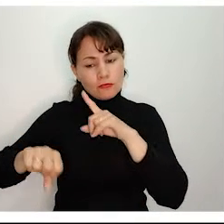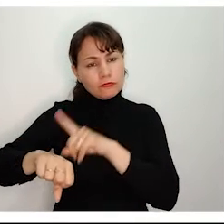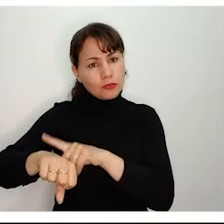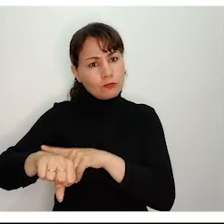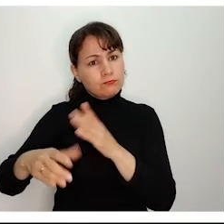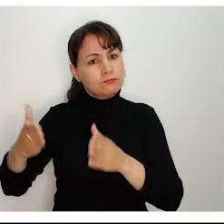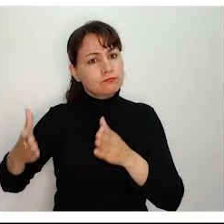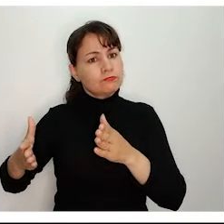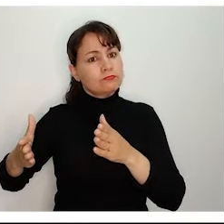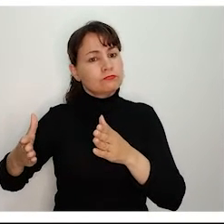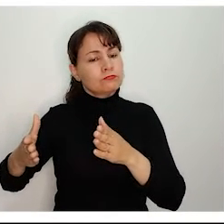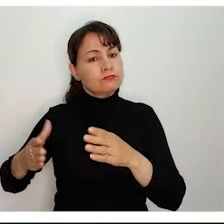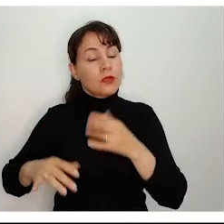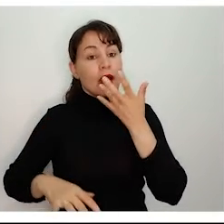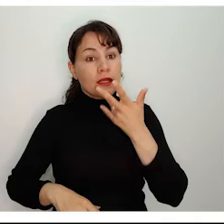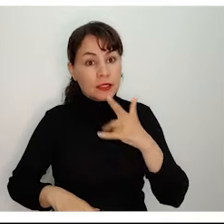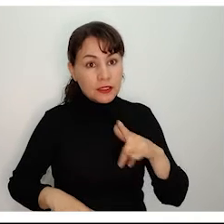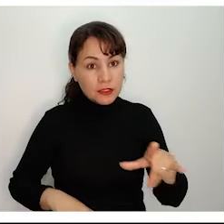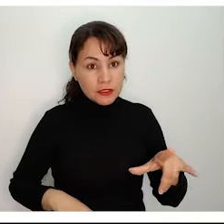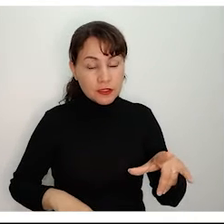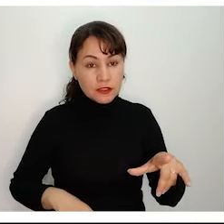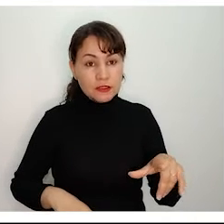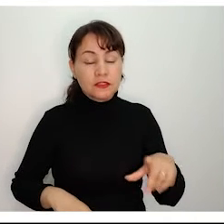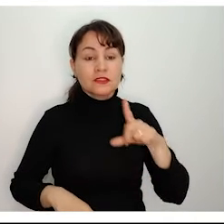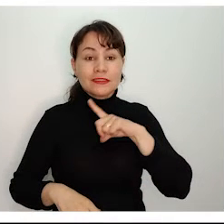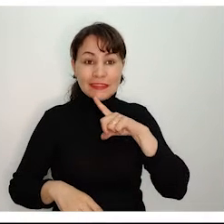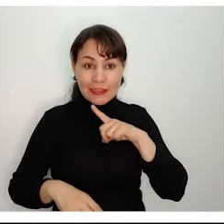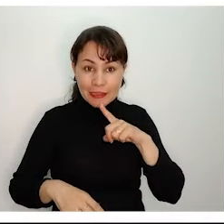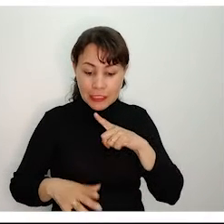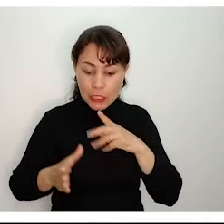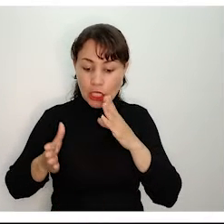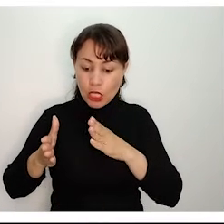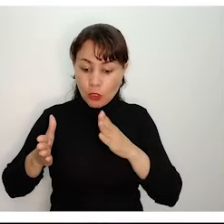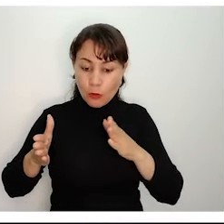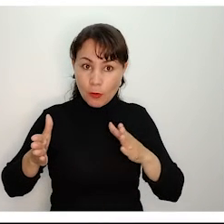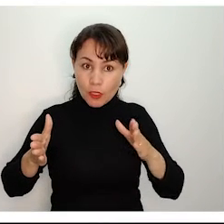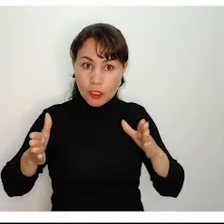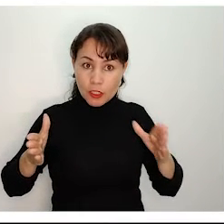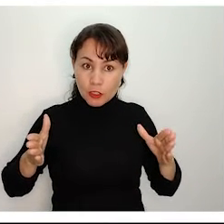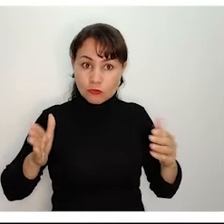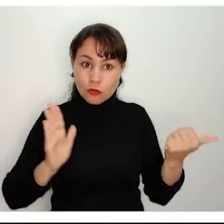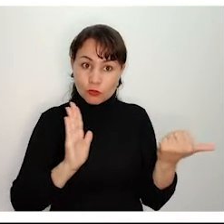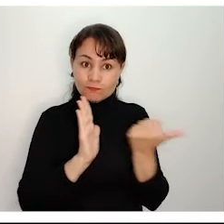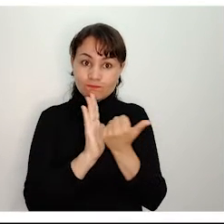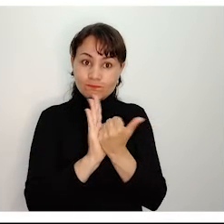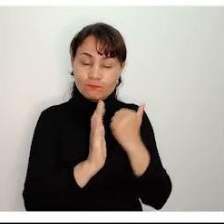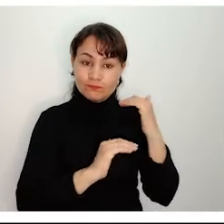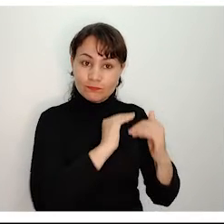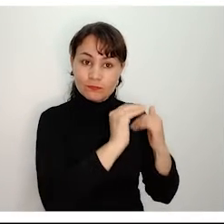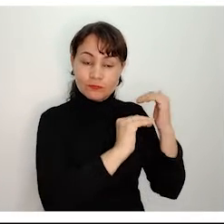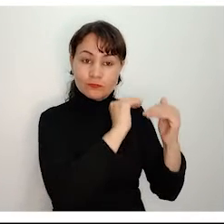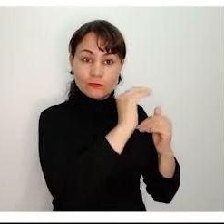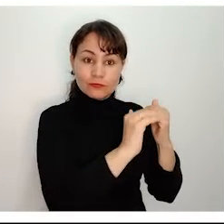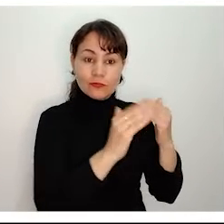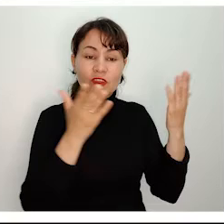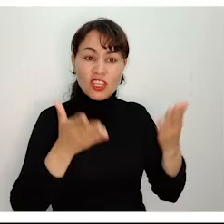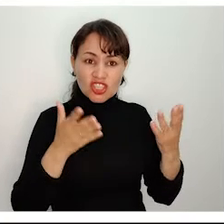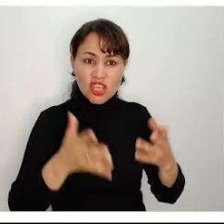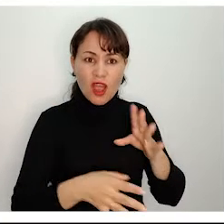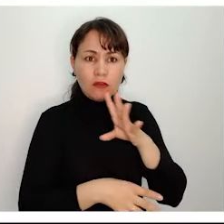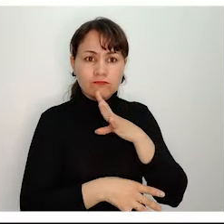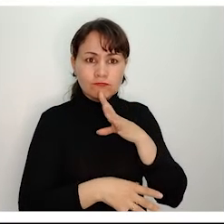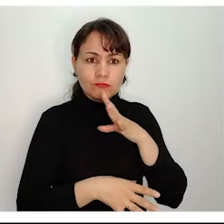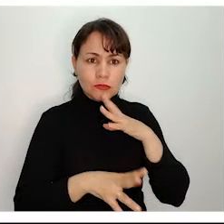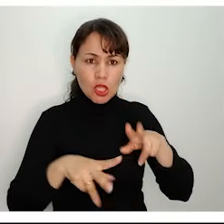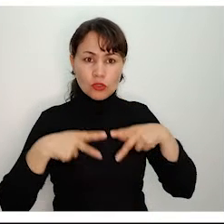tem seu tempo. A criança, ela tem uma passagem pelos marcos do desenvolvimento infantil